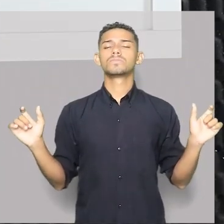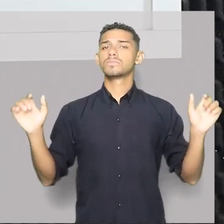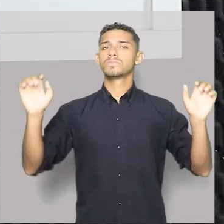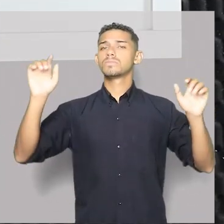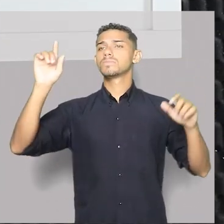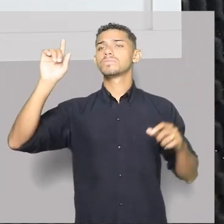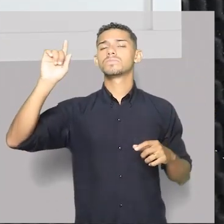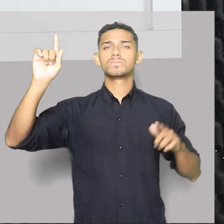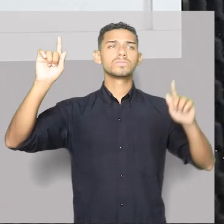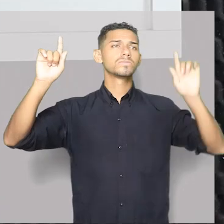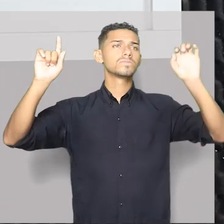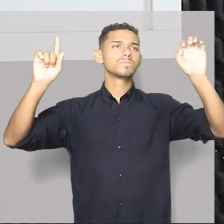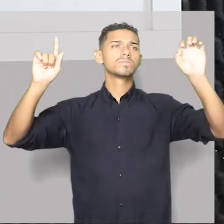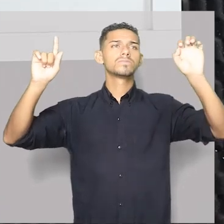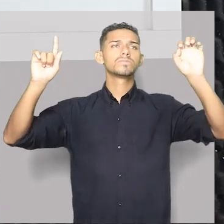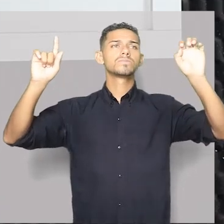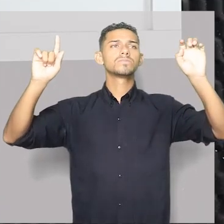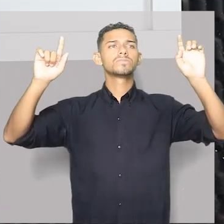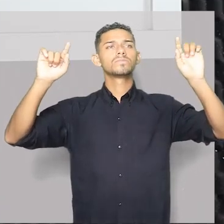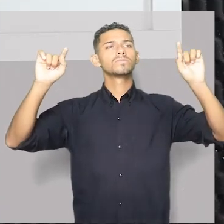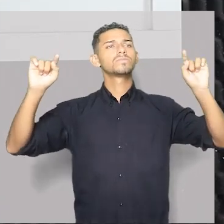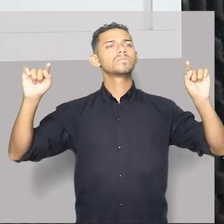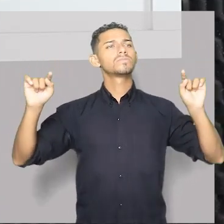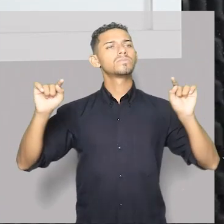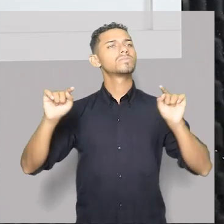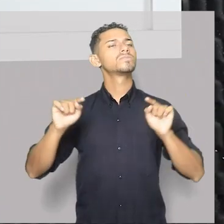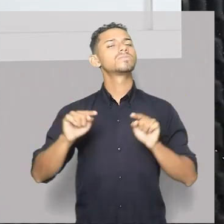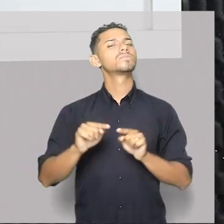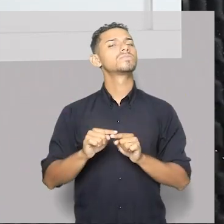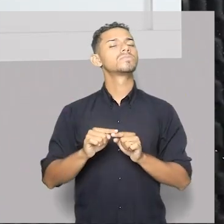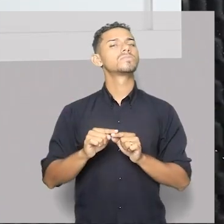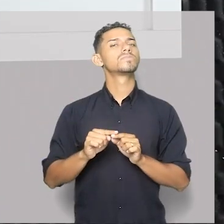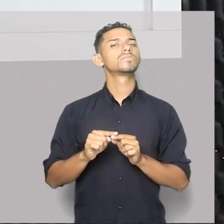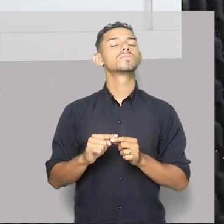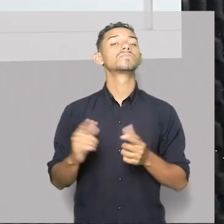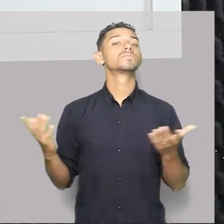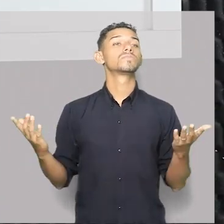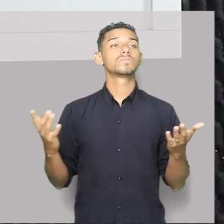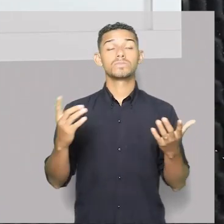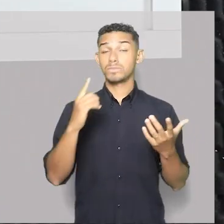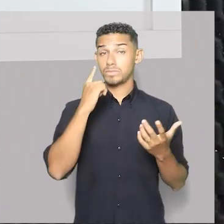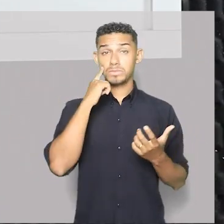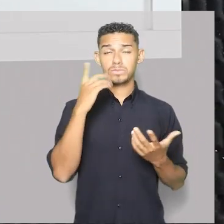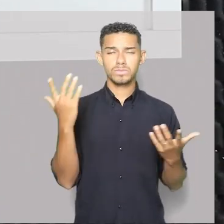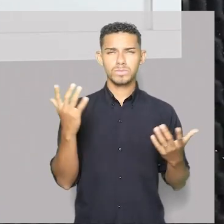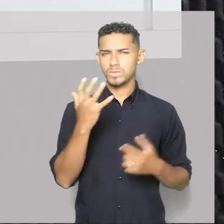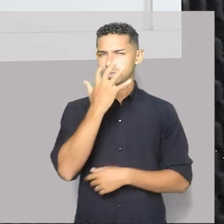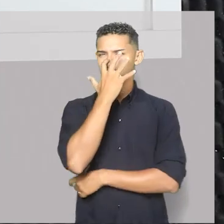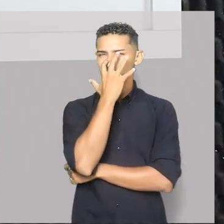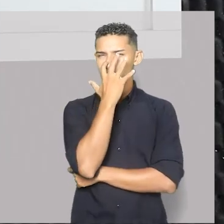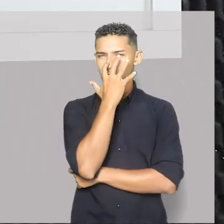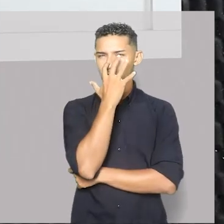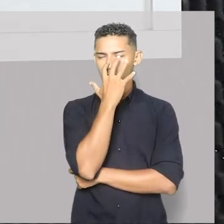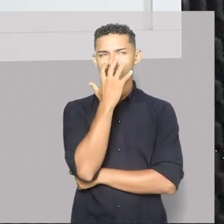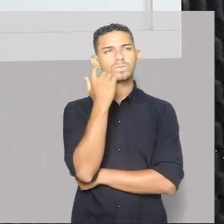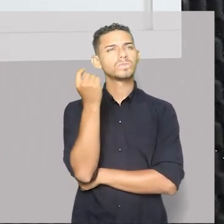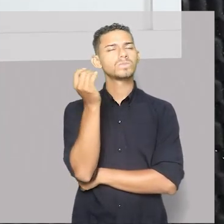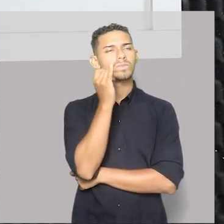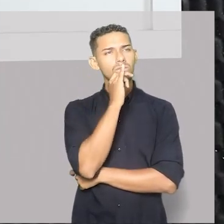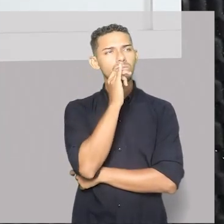Qual ancestral os dois conseguiriam ali compartilhar? Observa aqui nessa